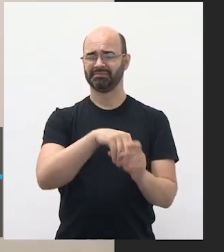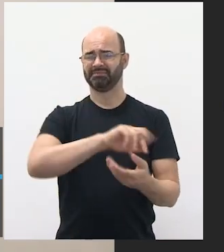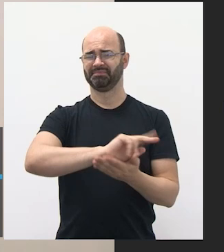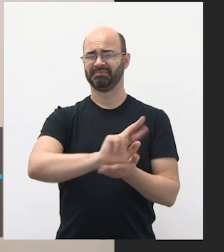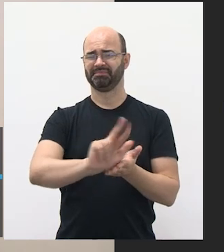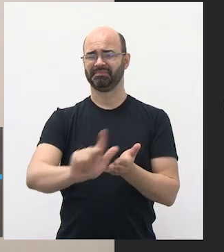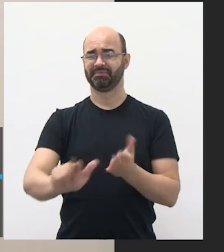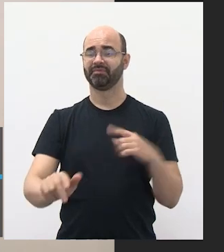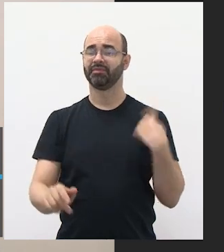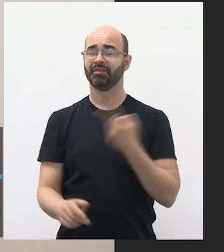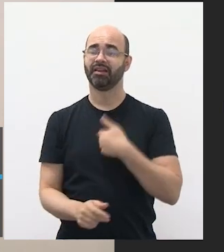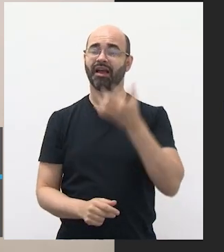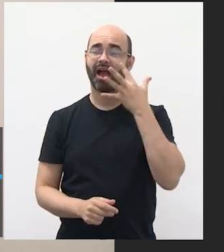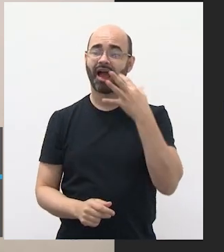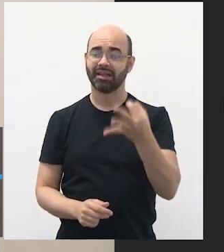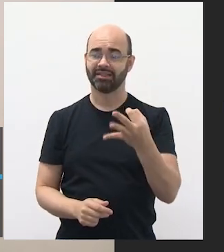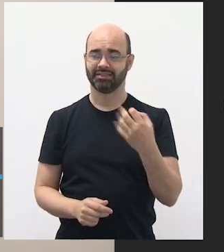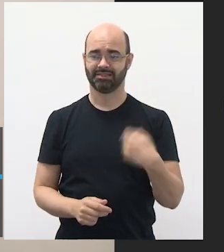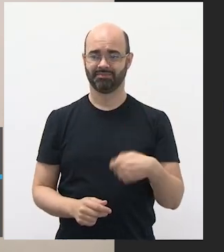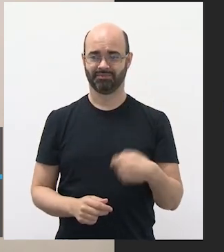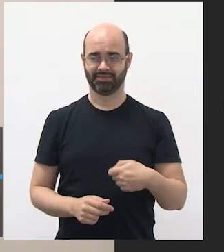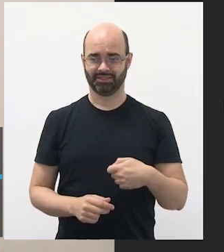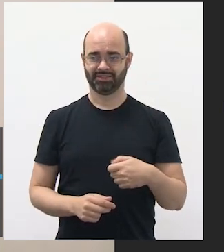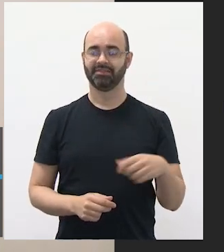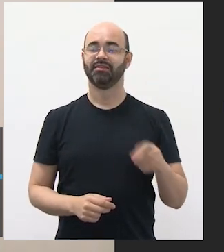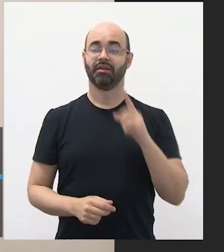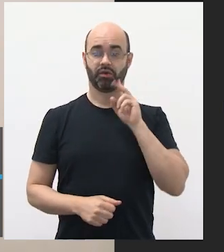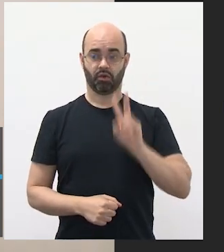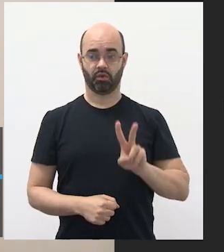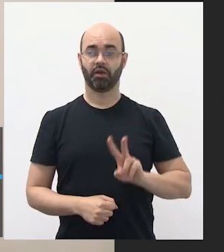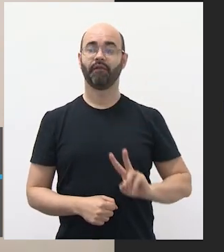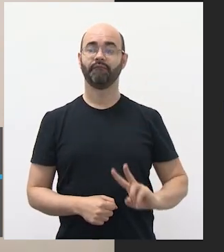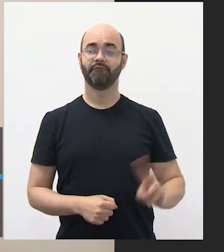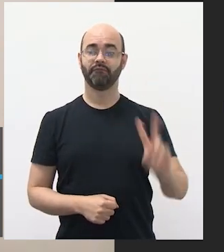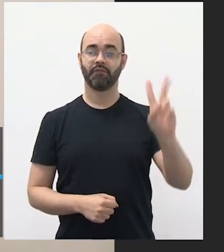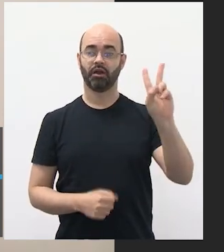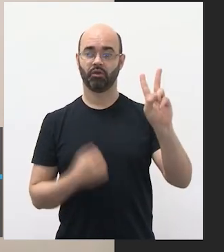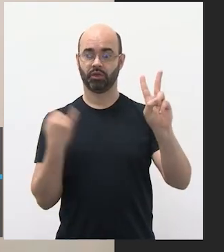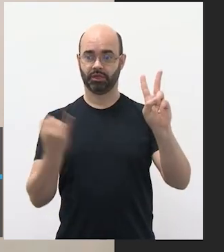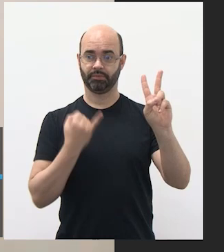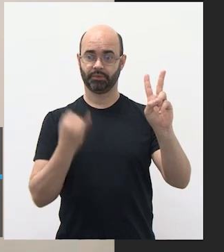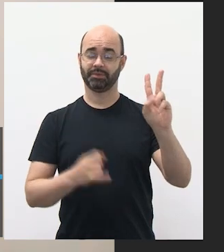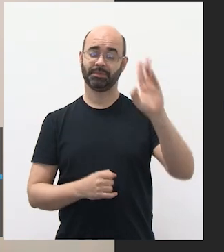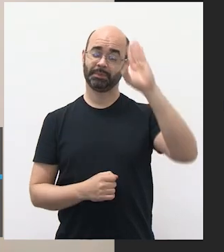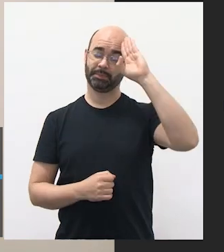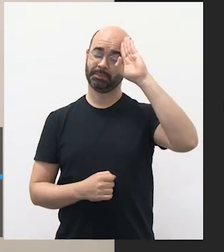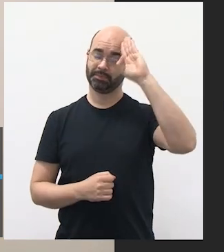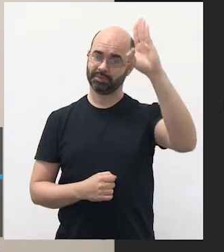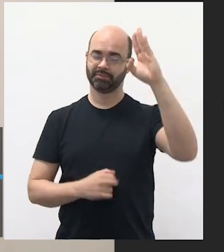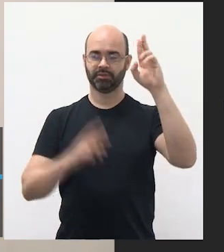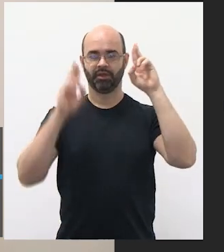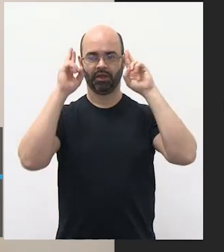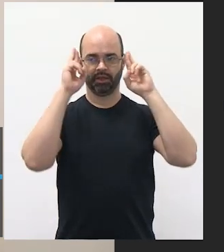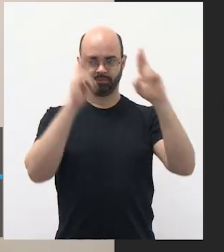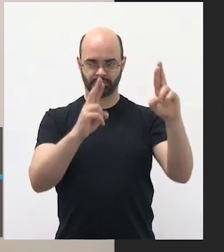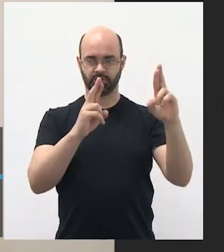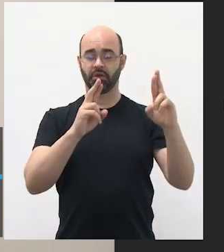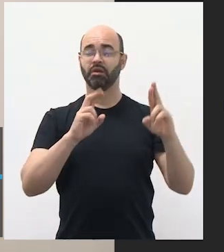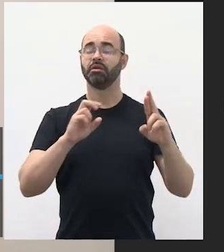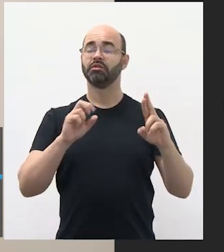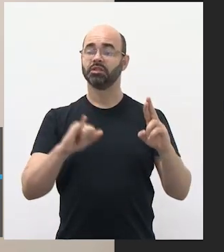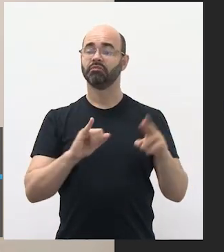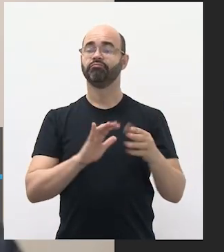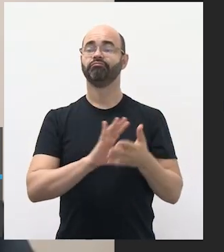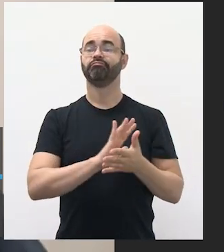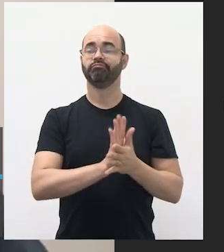estar atento para reconhecer, valorizar essas identidades e, acima de tudo, respeitar e enfrentar qualquer tipo de